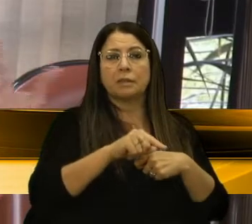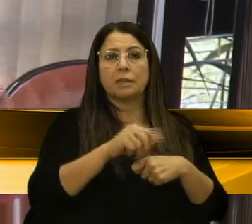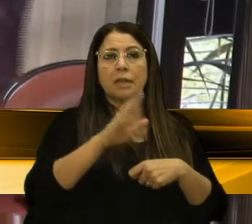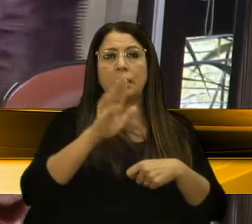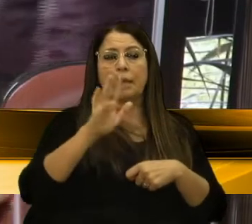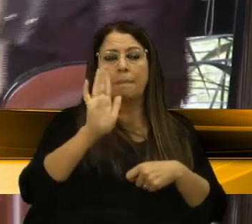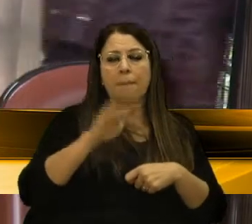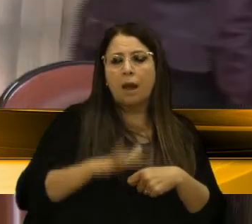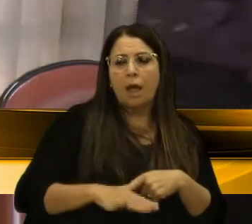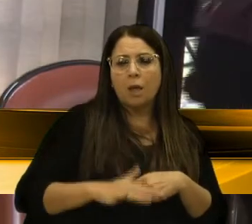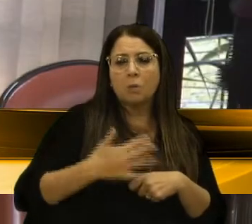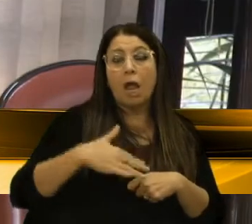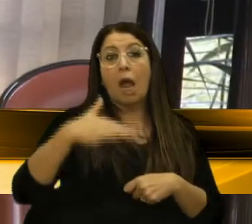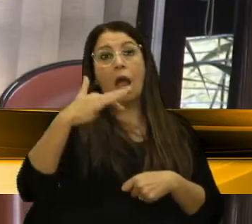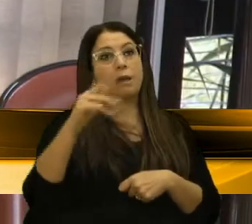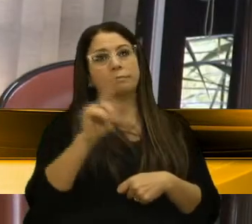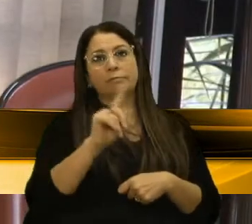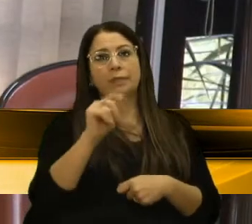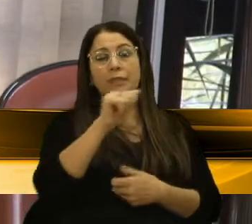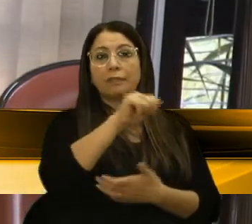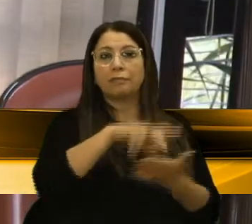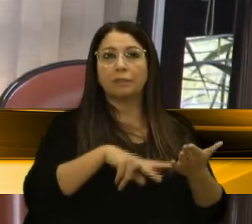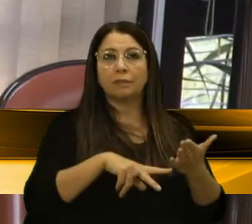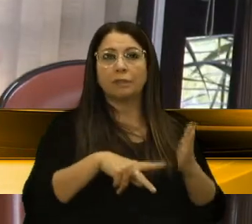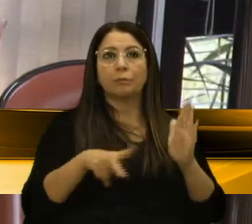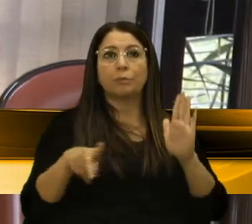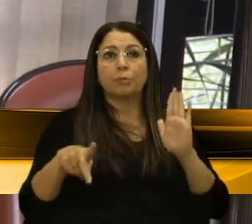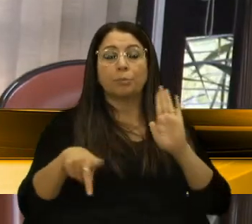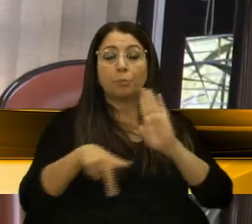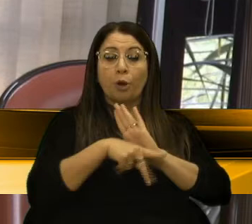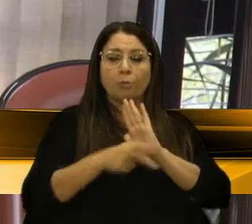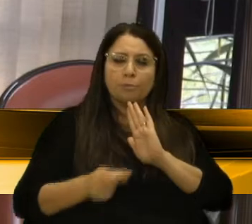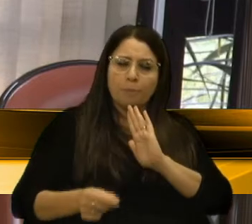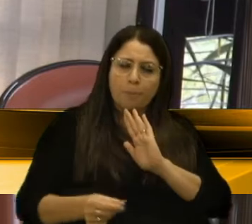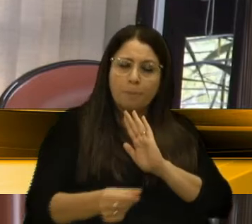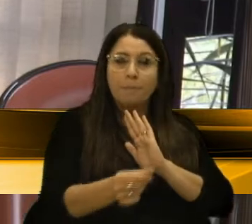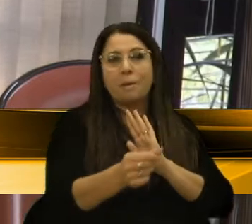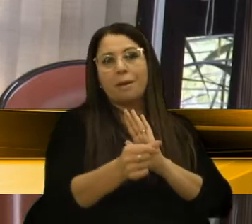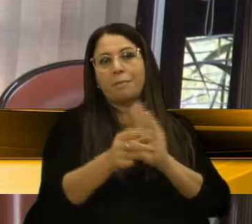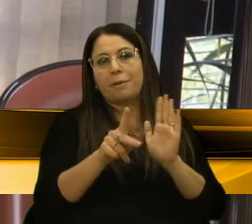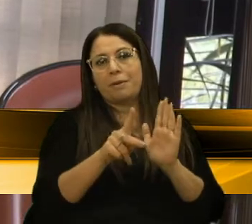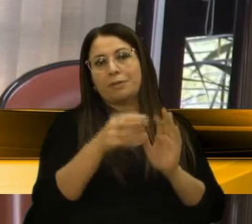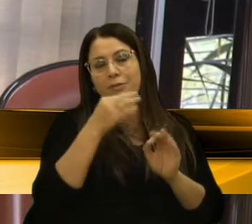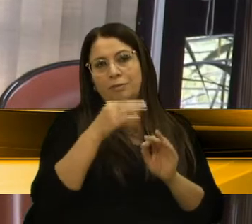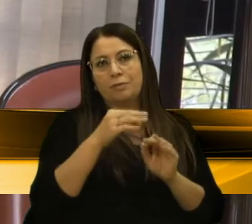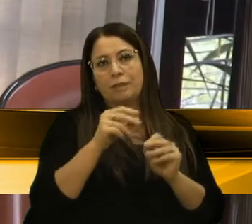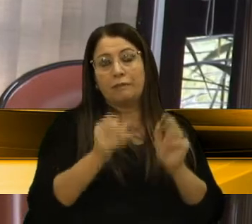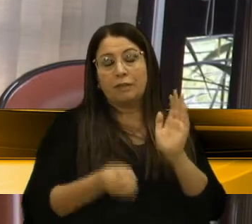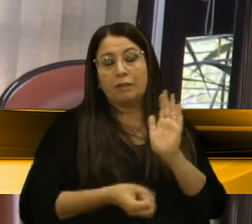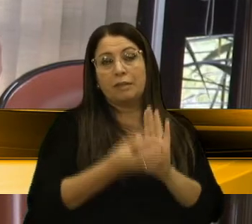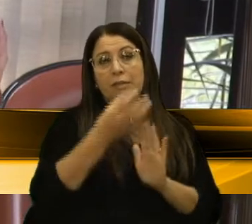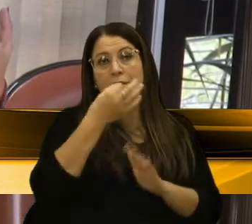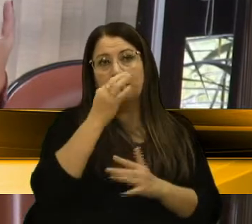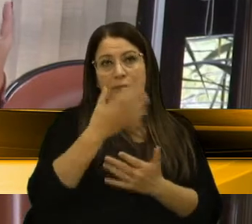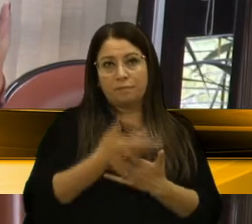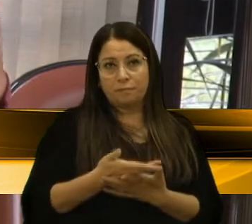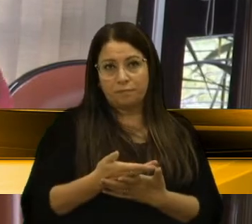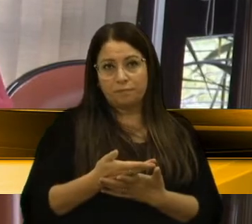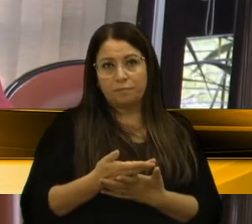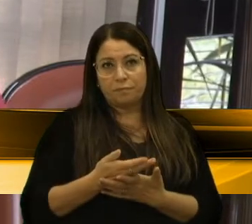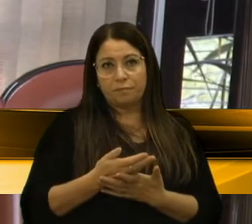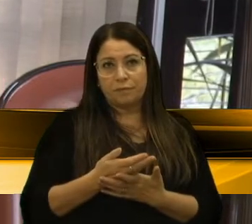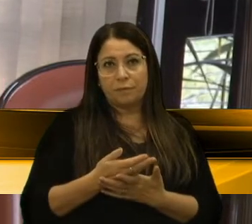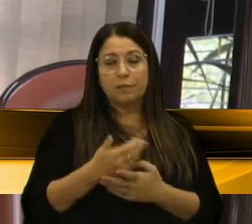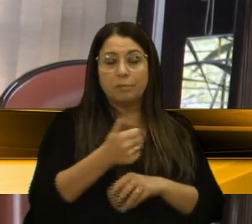barato, né, a gente tem que avaliar a questão do patrimônio imaterial. Ela foi criada em Caxias do Sul, né,